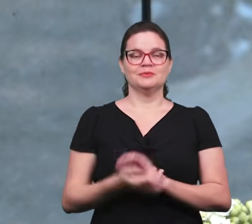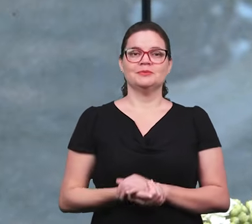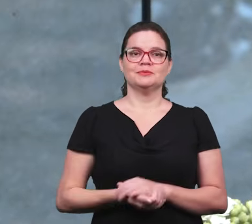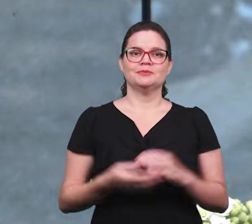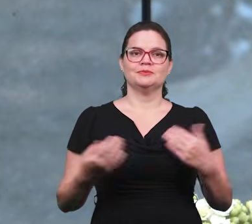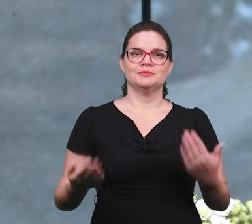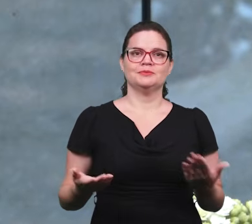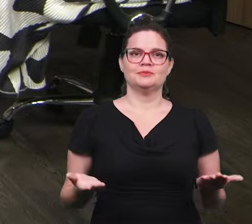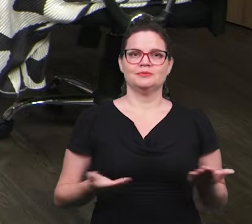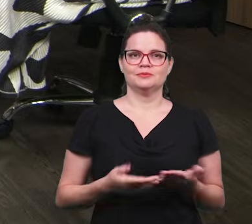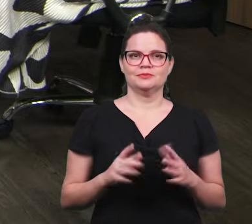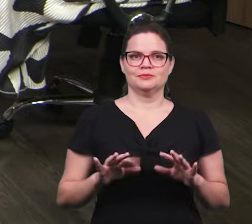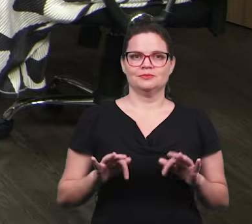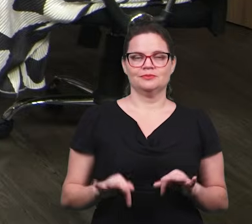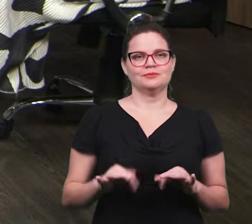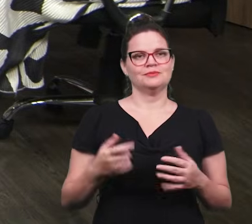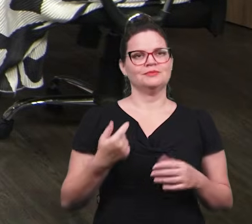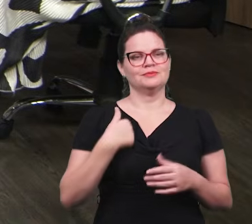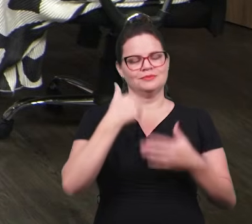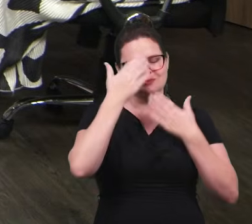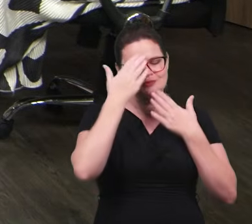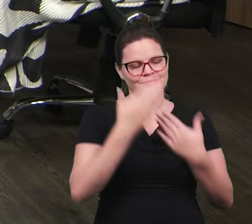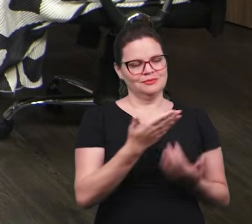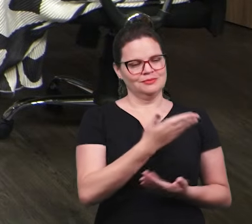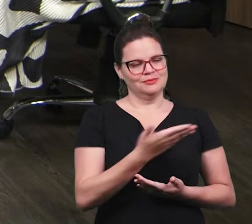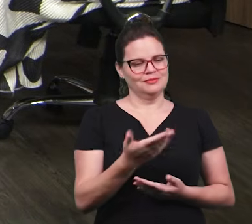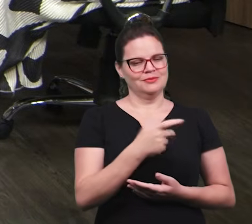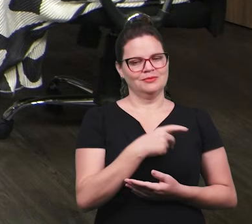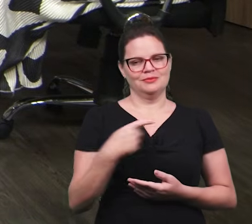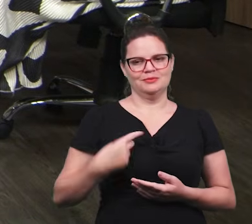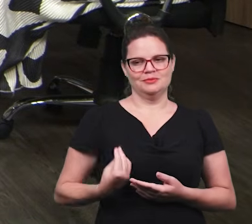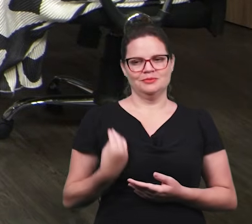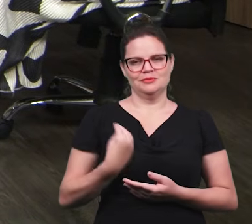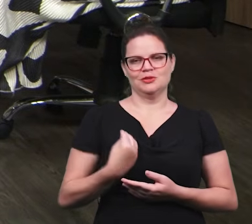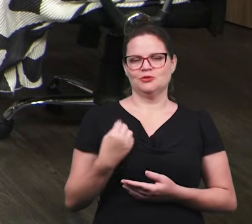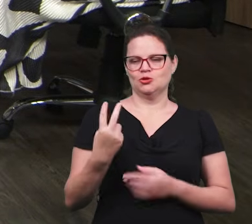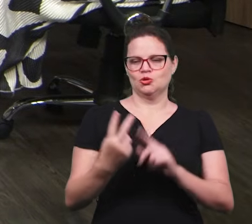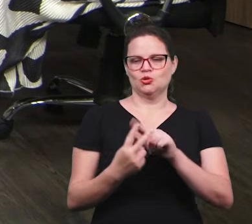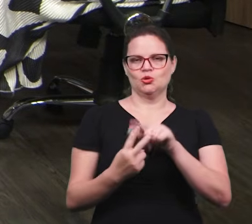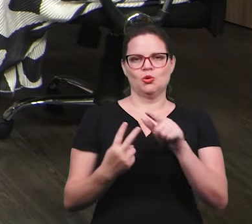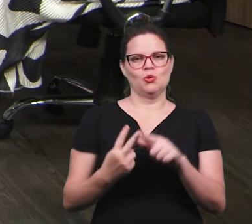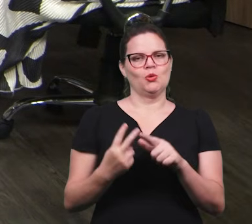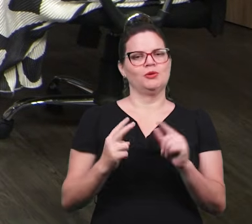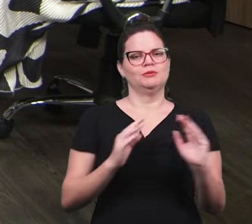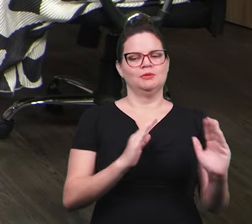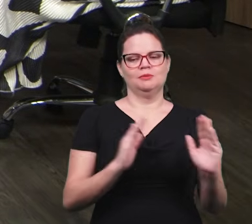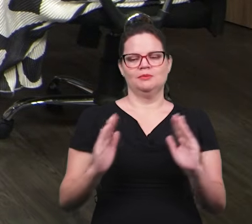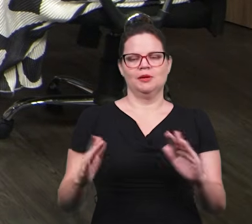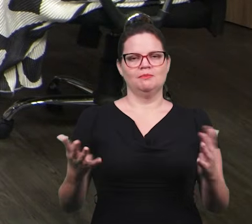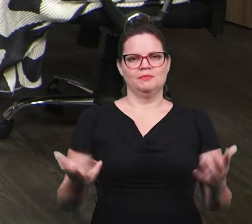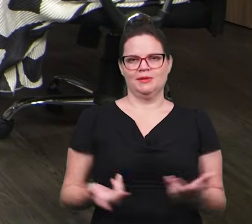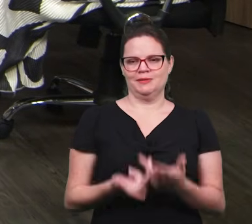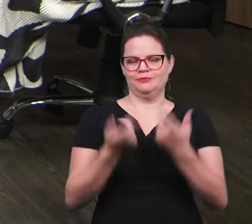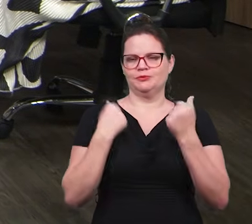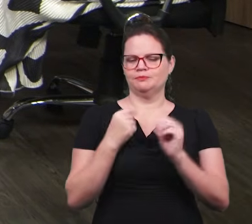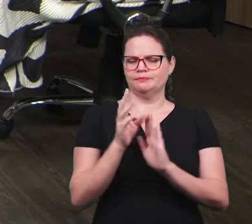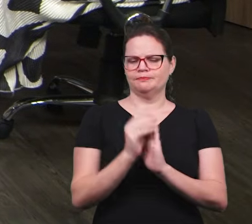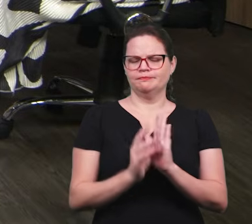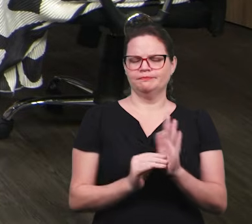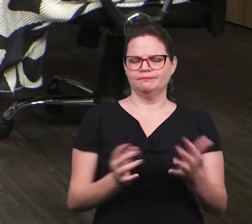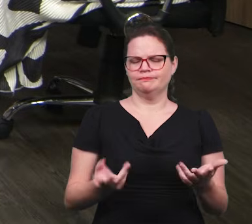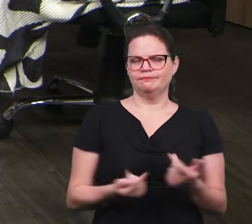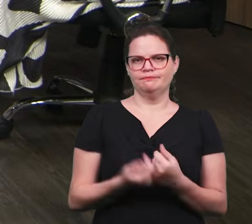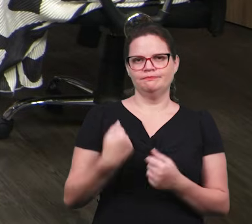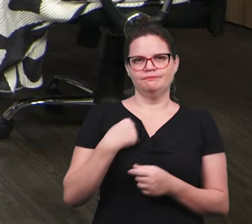gente vai encerrar. Pedrosa, eu quero agradecer muito sua presença aqui. Foram 2 programas de um conteúdo riquíssimo, que